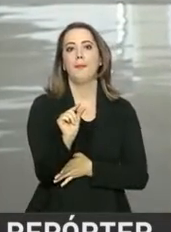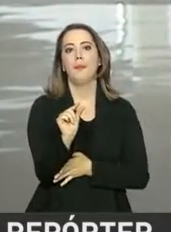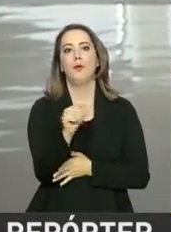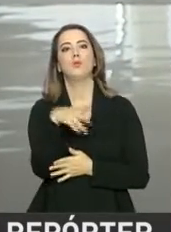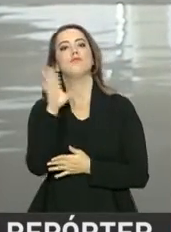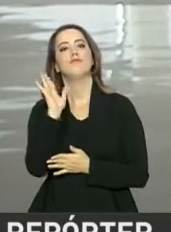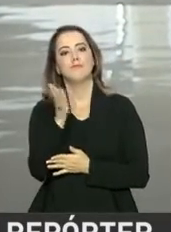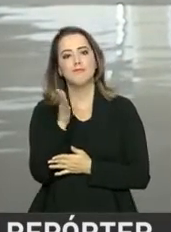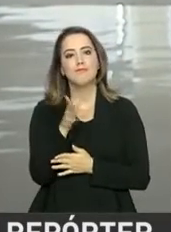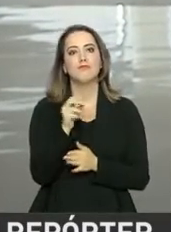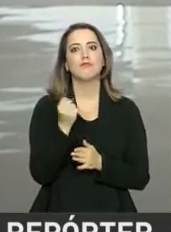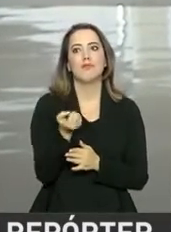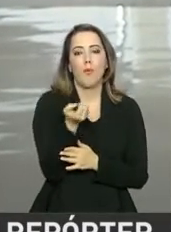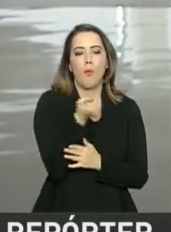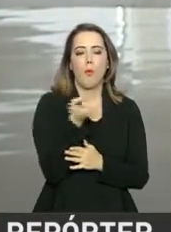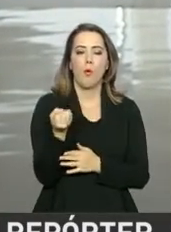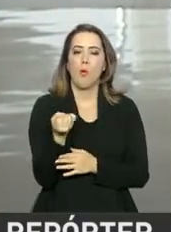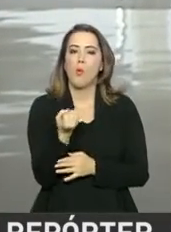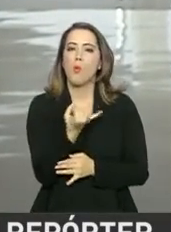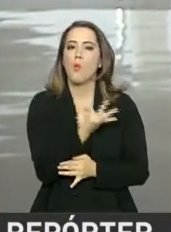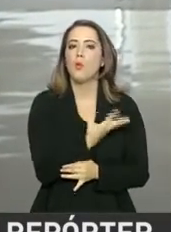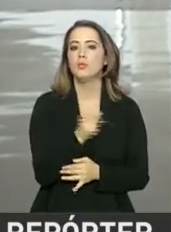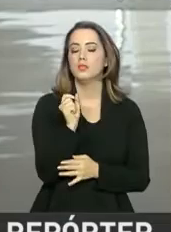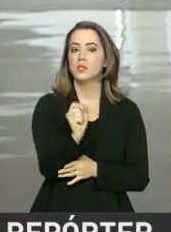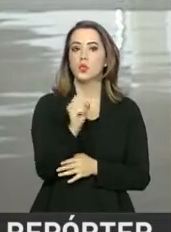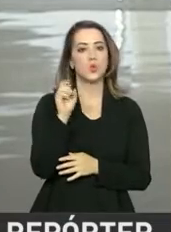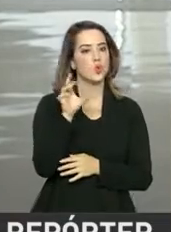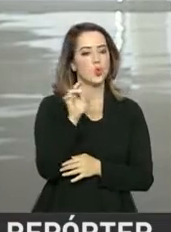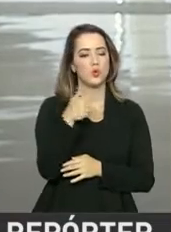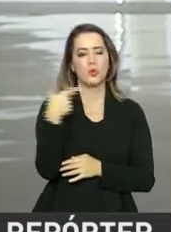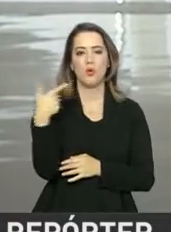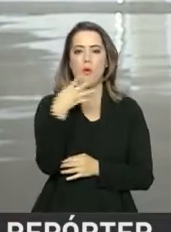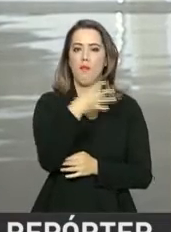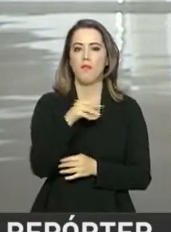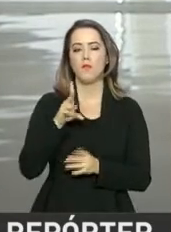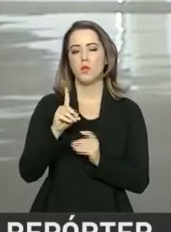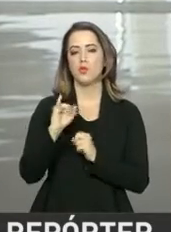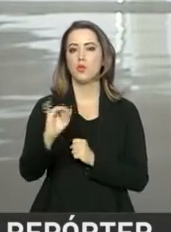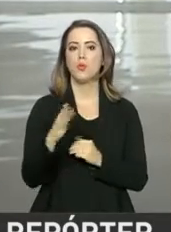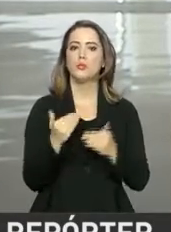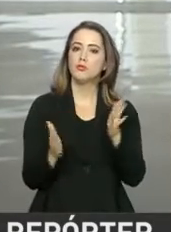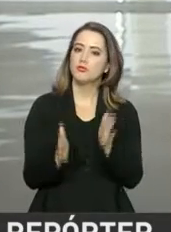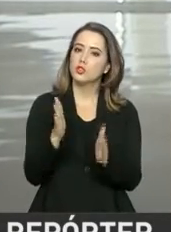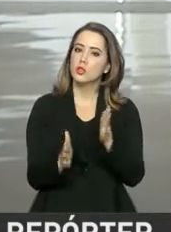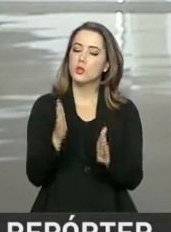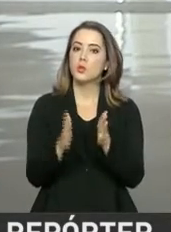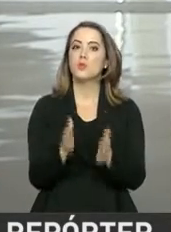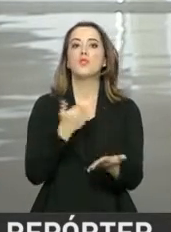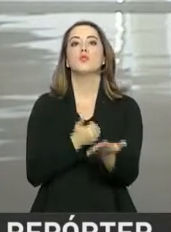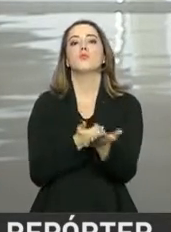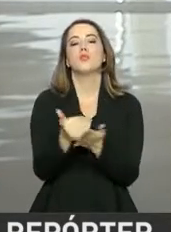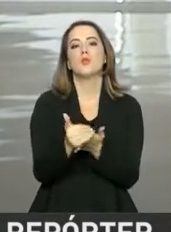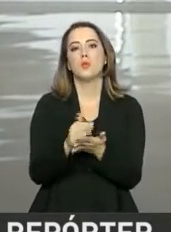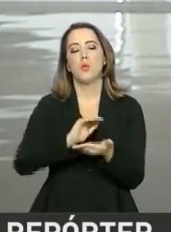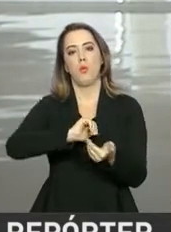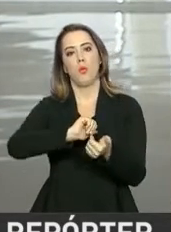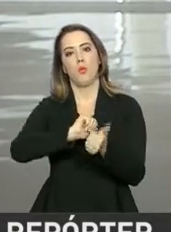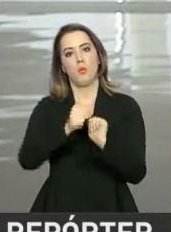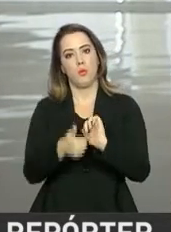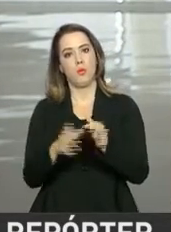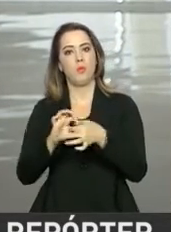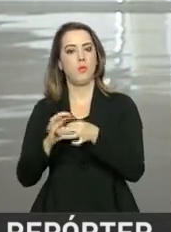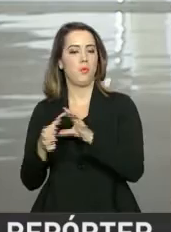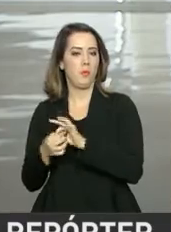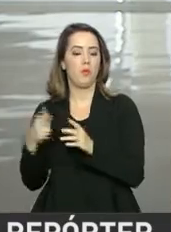uma verdadeira contagem regressiva, são apenas 24 dias que nos separam da abertura dos Jogos Olímpicos do Rio de Janeiro, no próximo